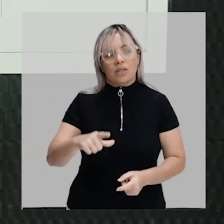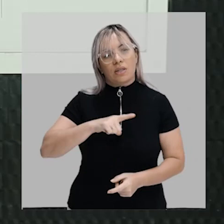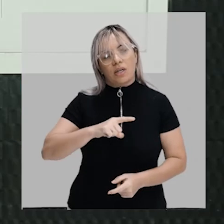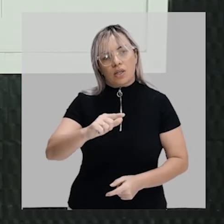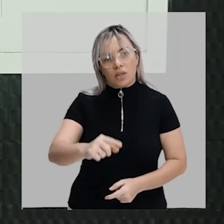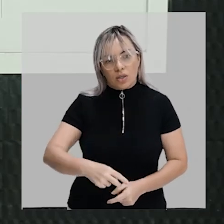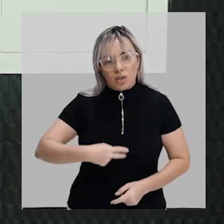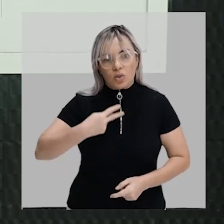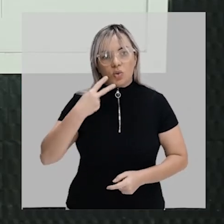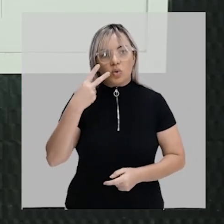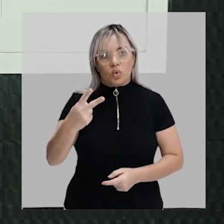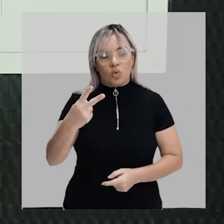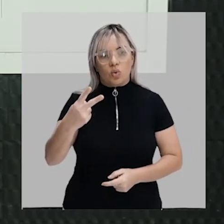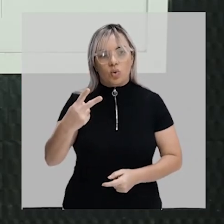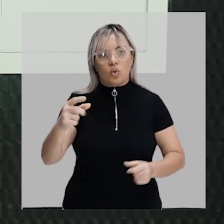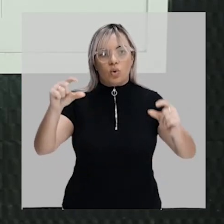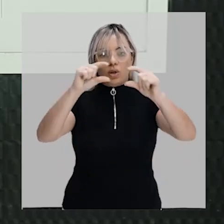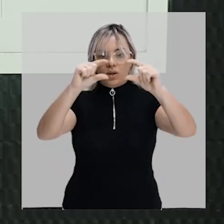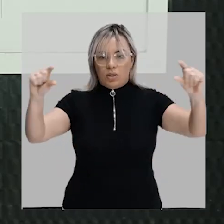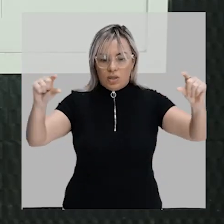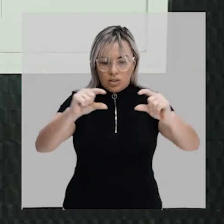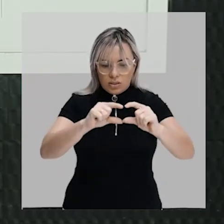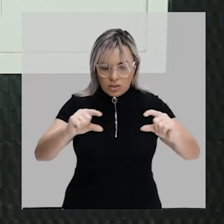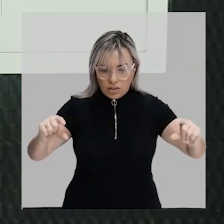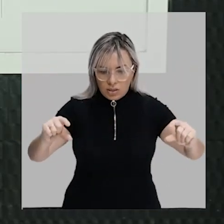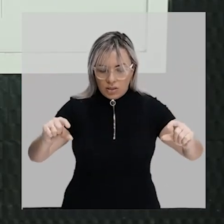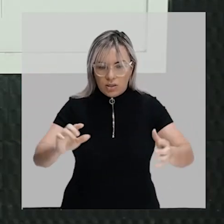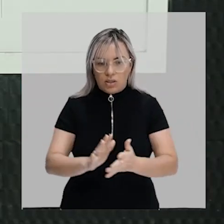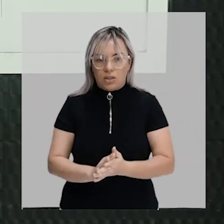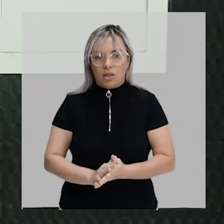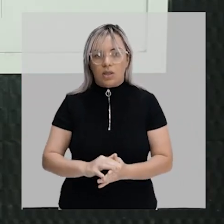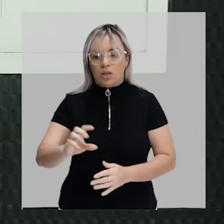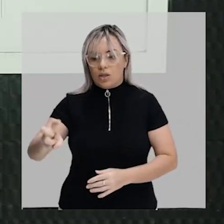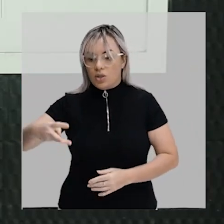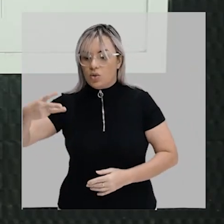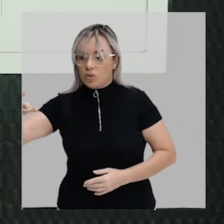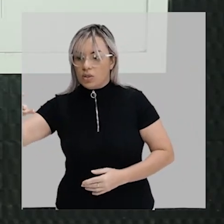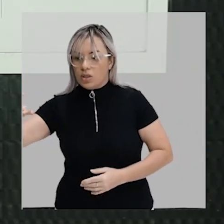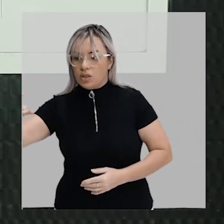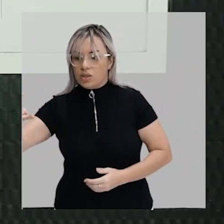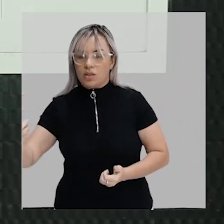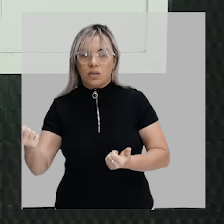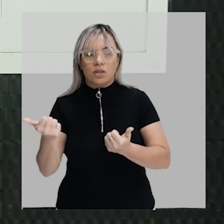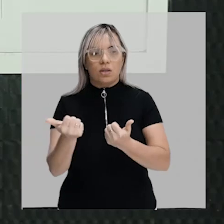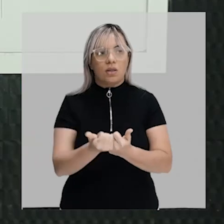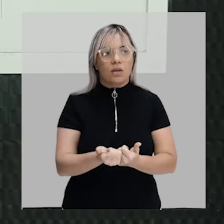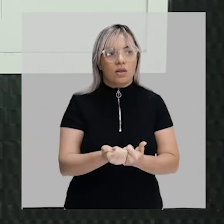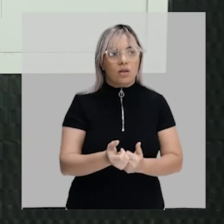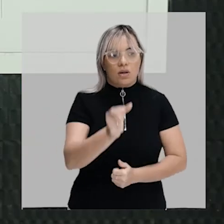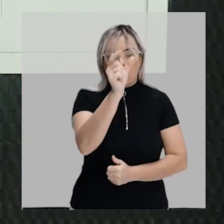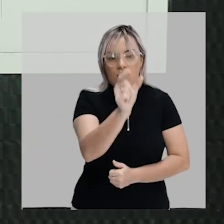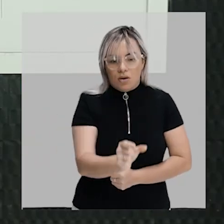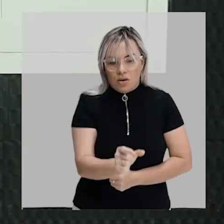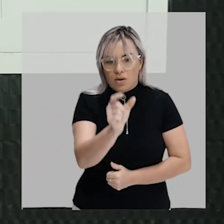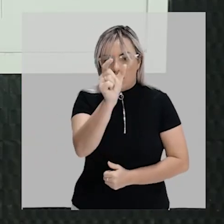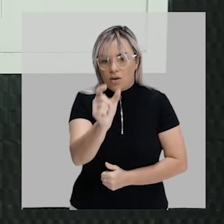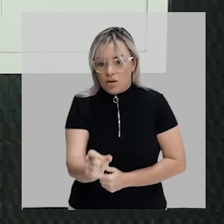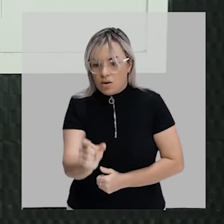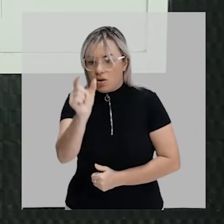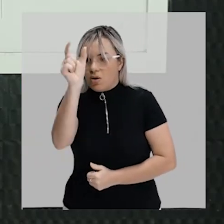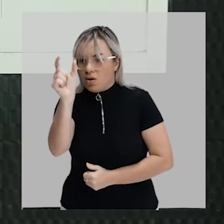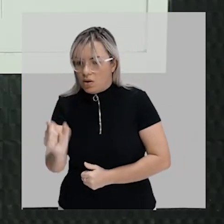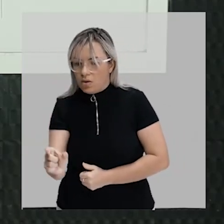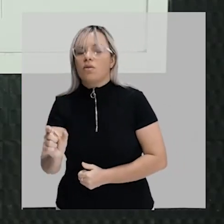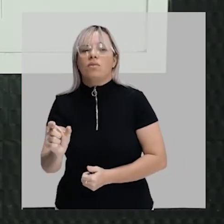esse primeiro valor representa linha o segundo valor representa a coluna mas todos os seus componentes aqui são nulos são zero